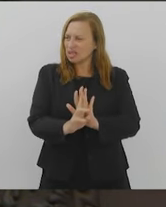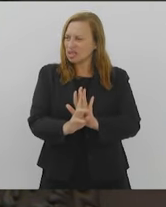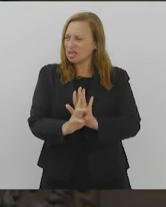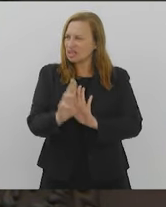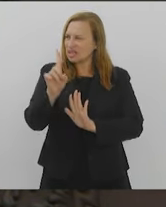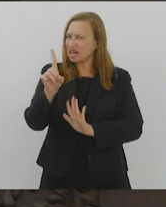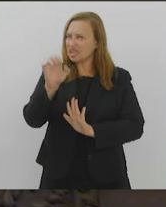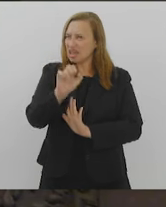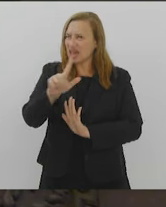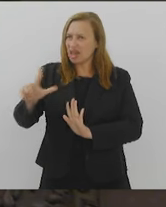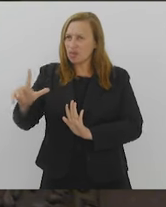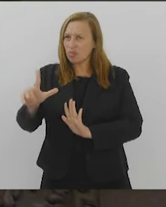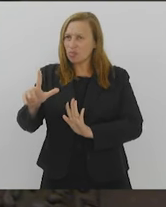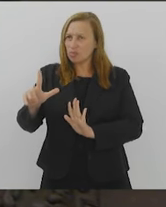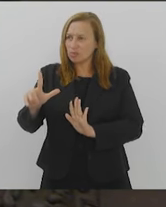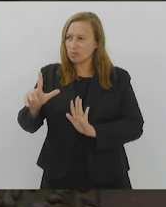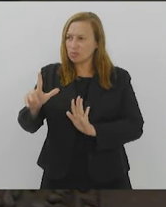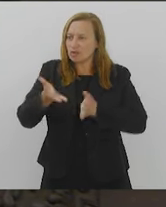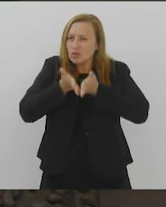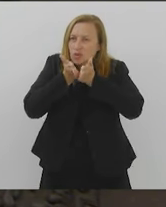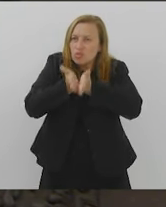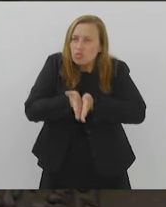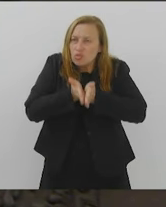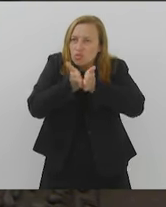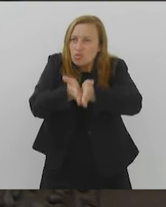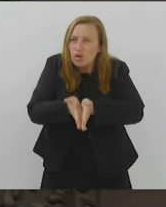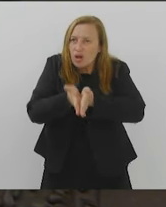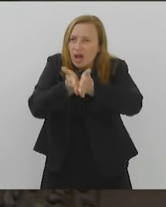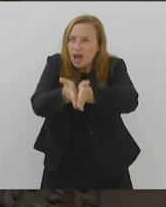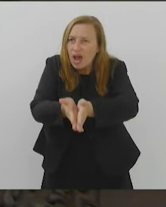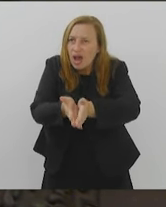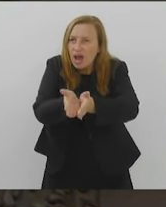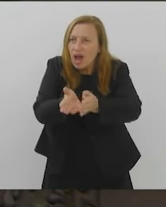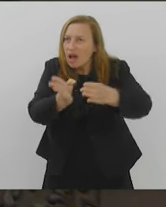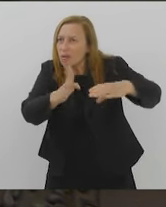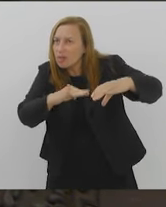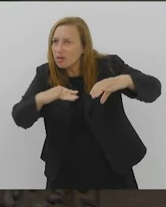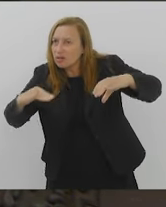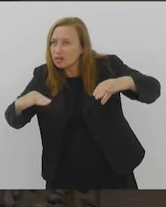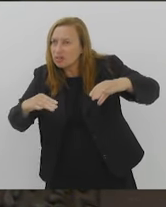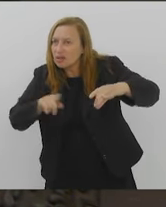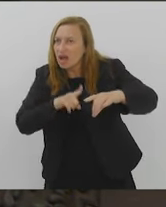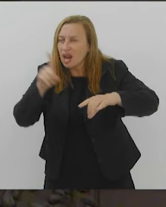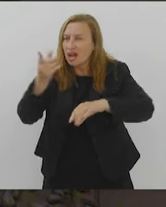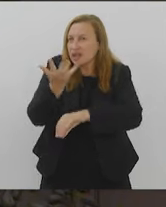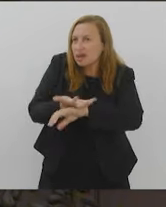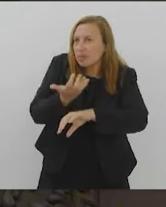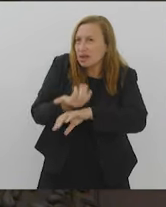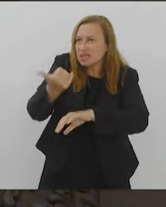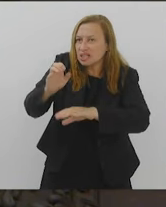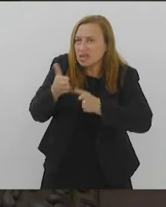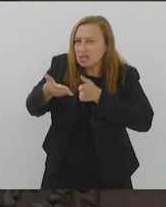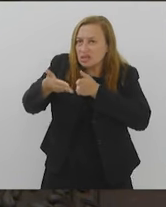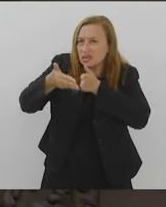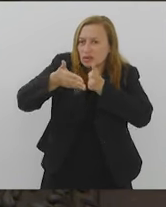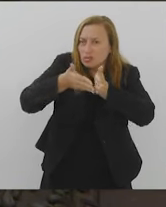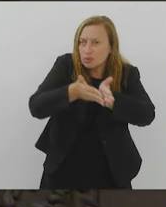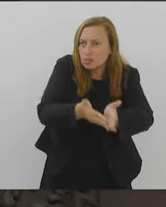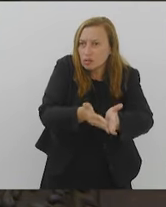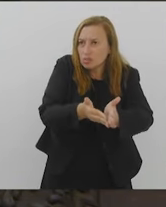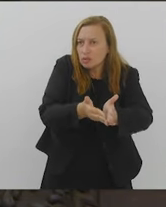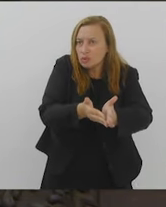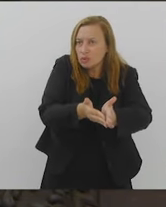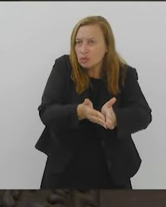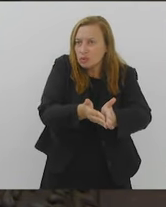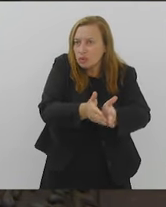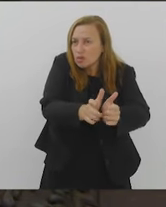cruzar a Baía de Guanabara e vai aportar lá na Praça 15, no meio de uma multidão de irmãos